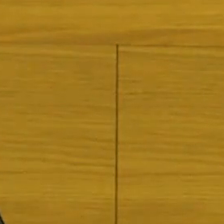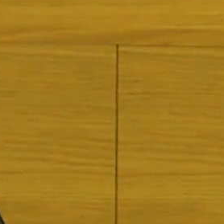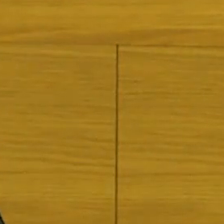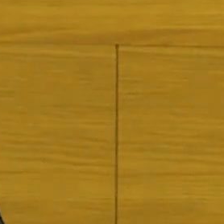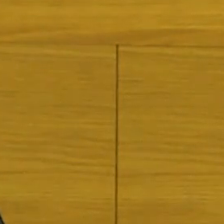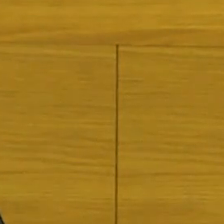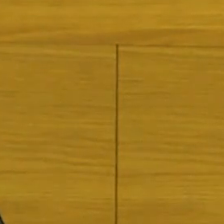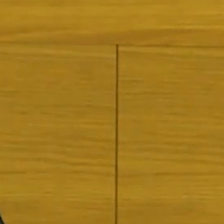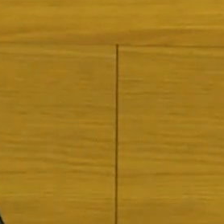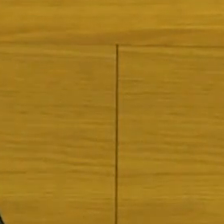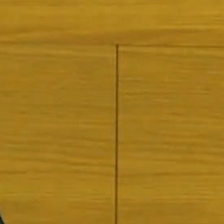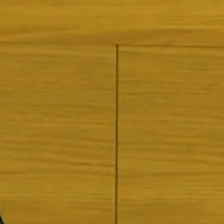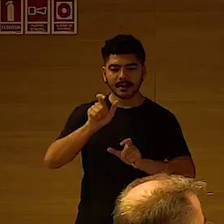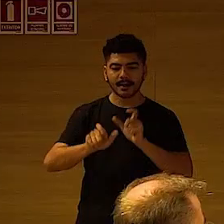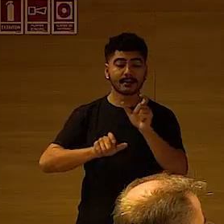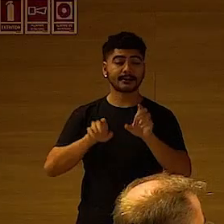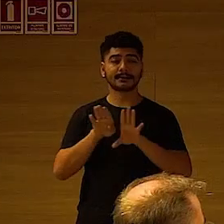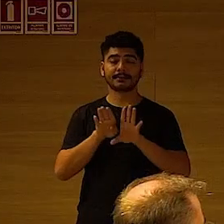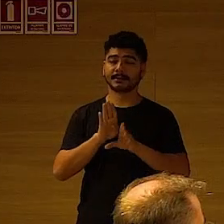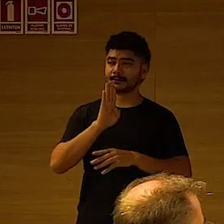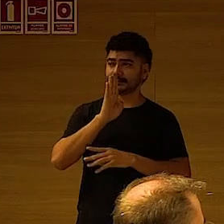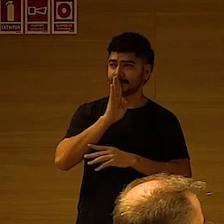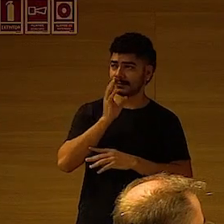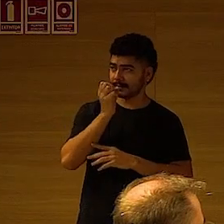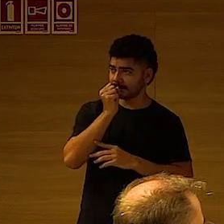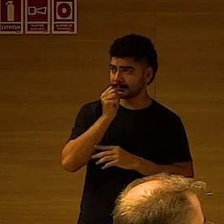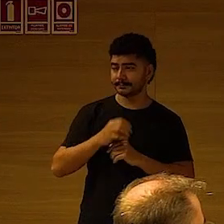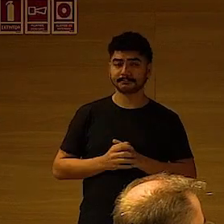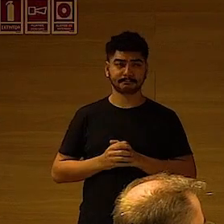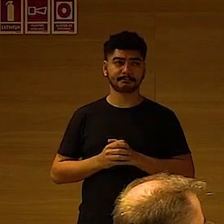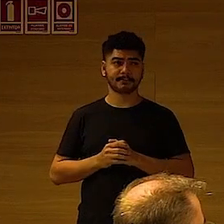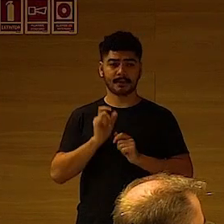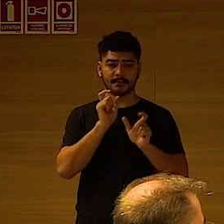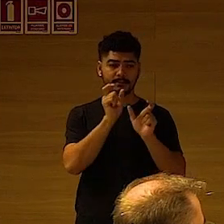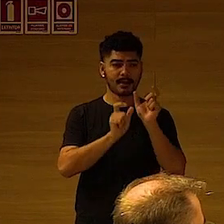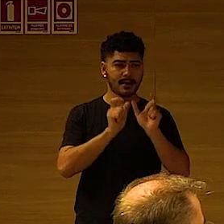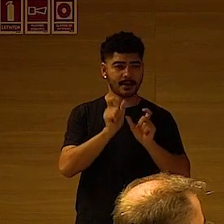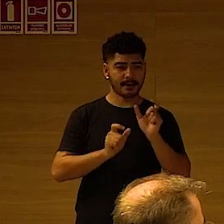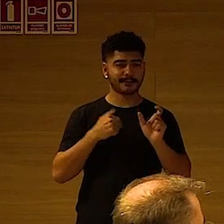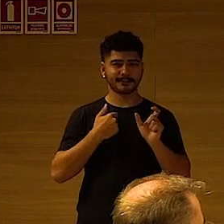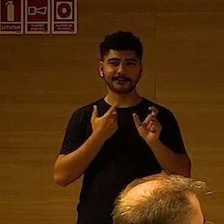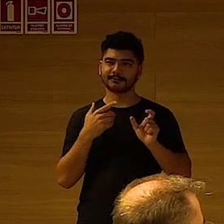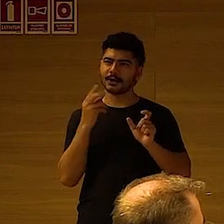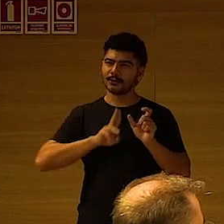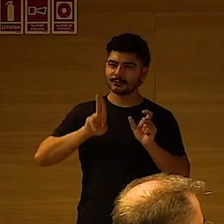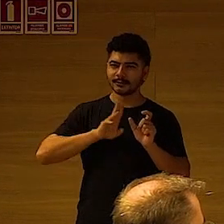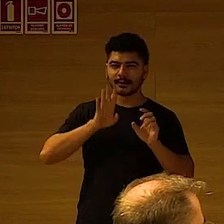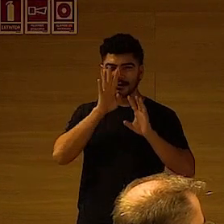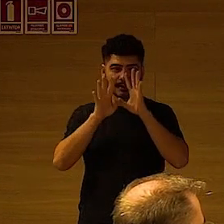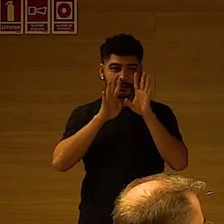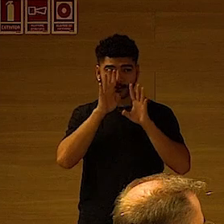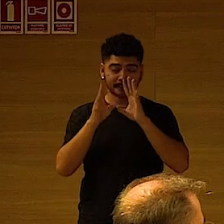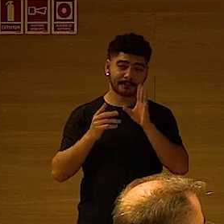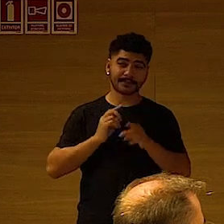da palavra, do silêncio. E é com as palavras que a gente vai se virar aqui. Você falou que a gente não sabe as respostas,